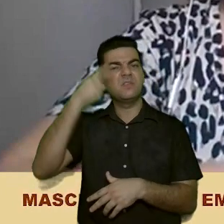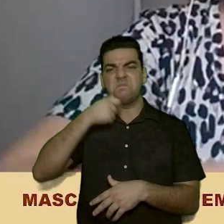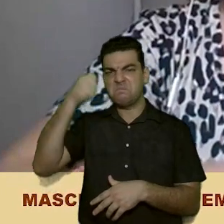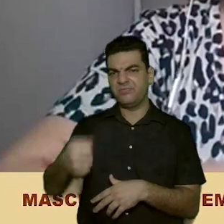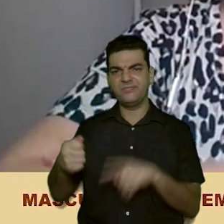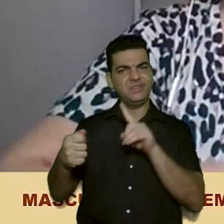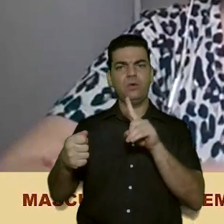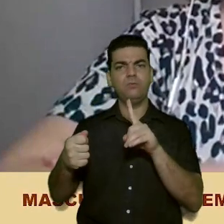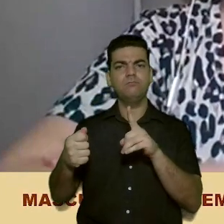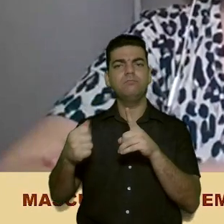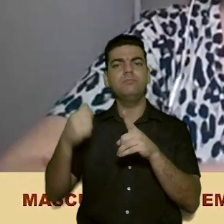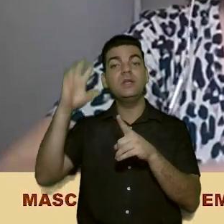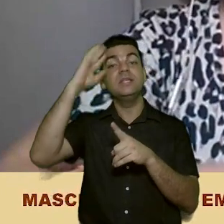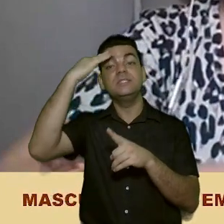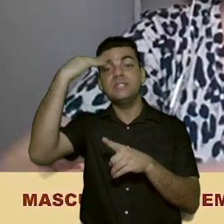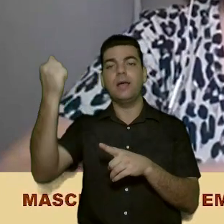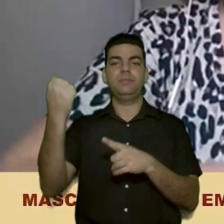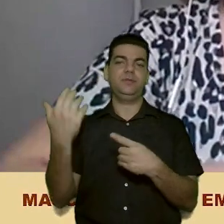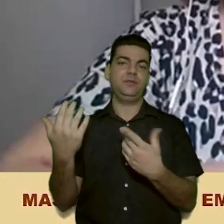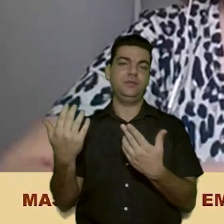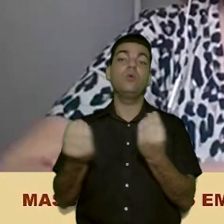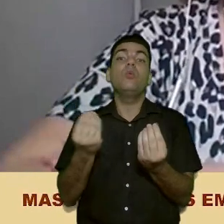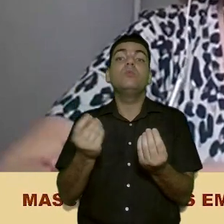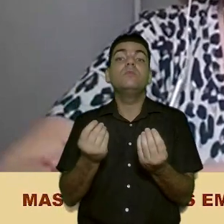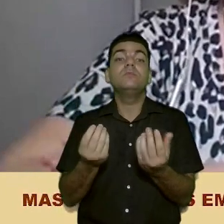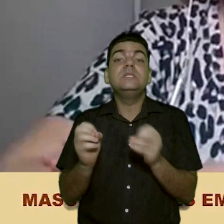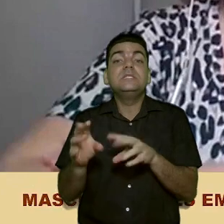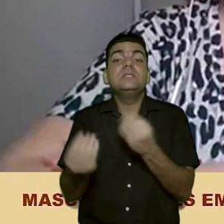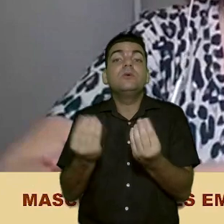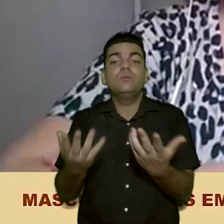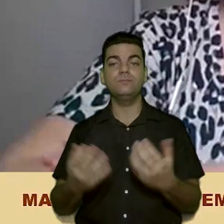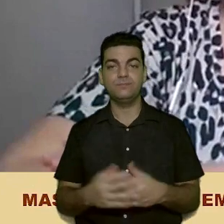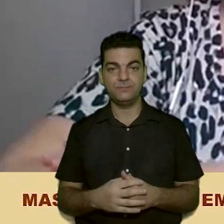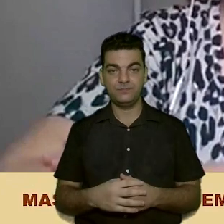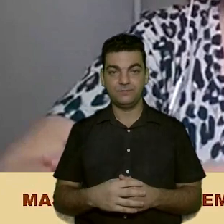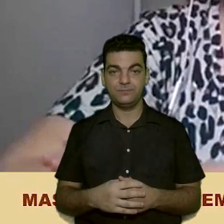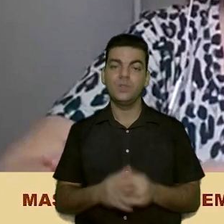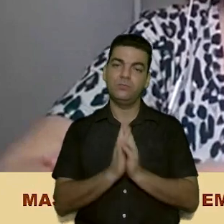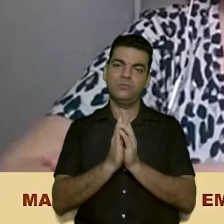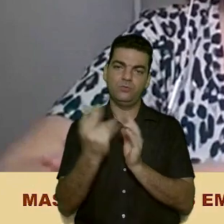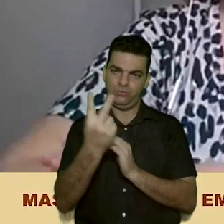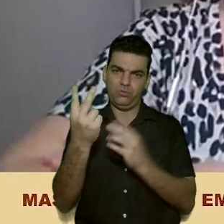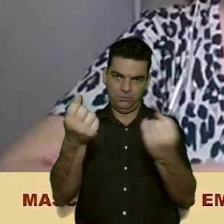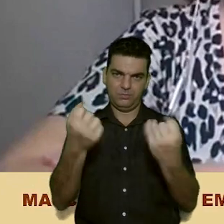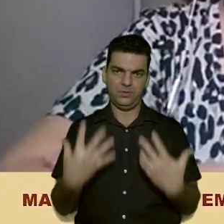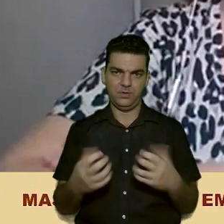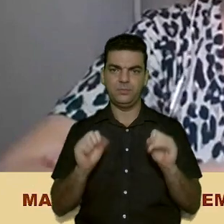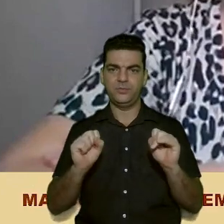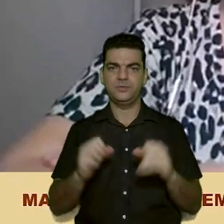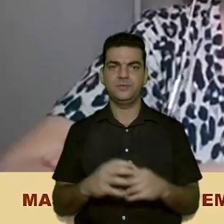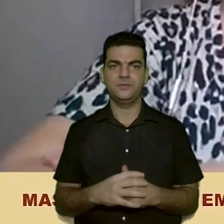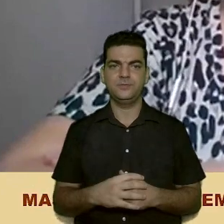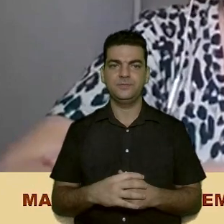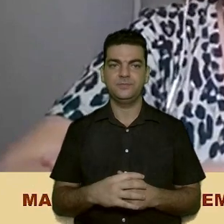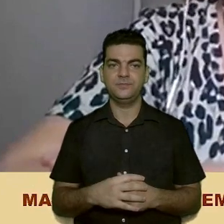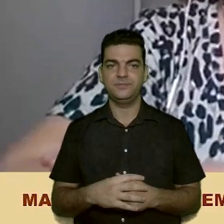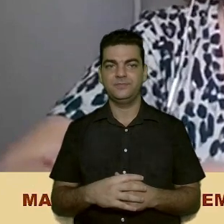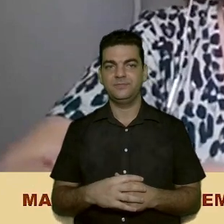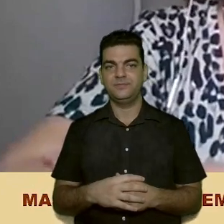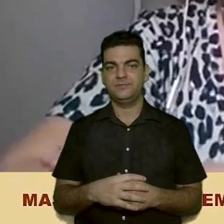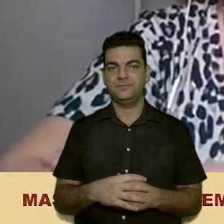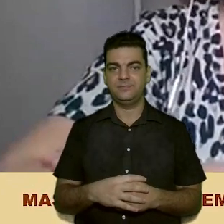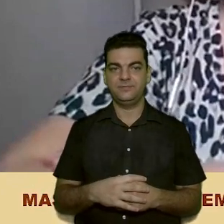para filhas e filhos que leve essa desconstrução do machismo em pauta, né? Que ela observe esse